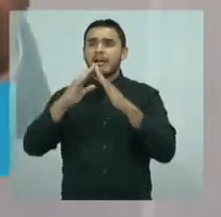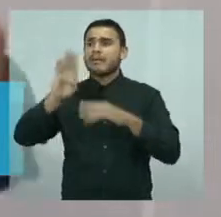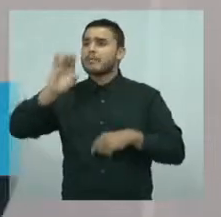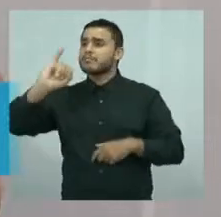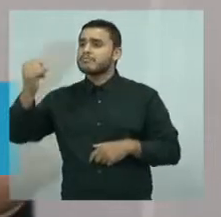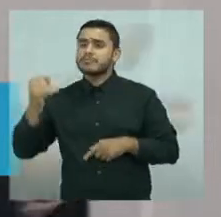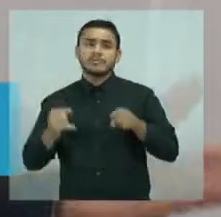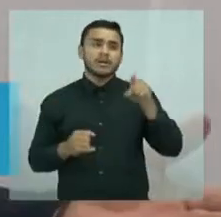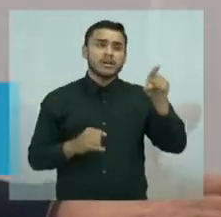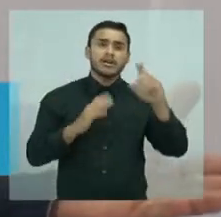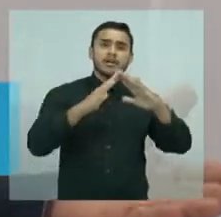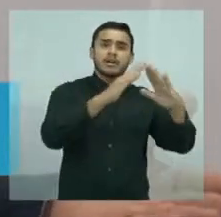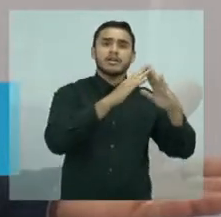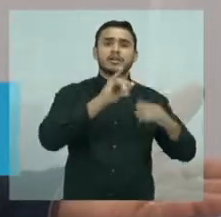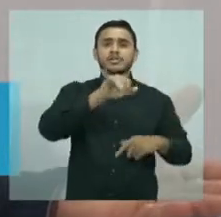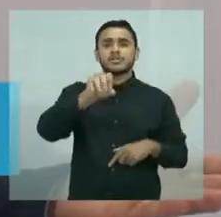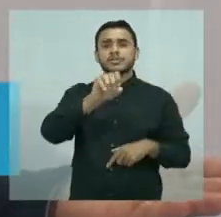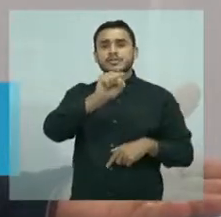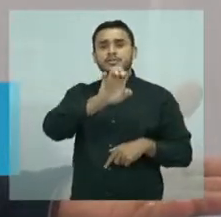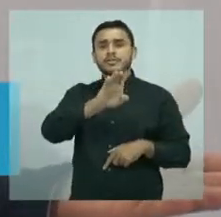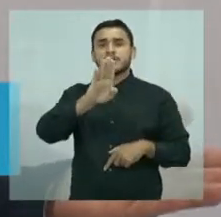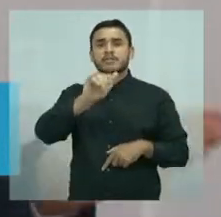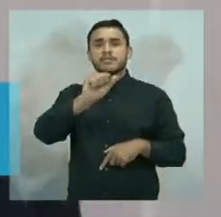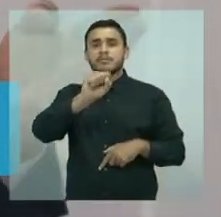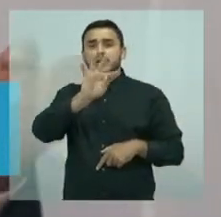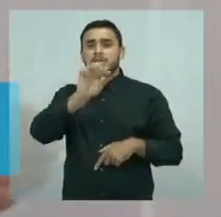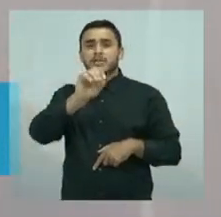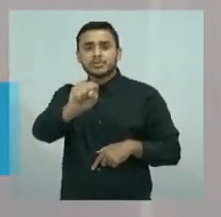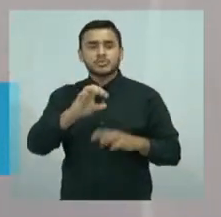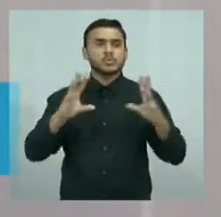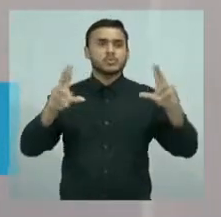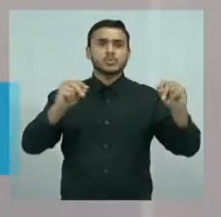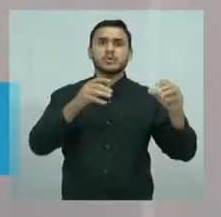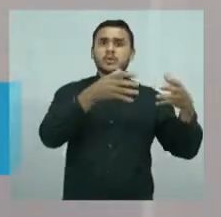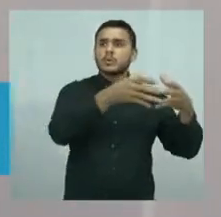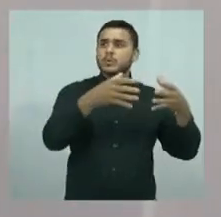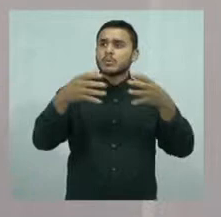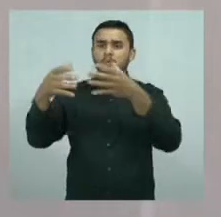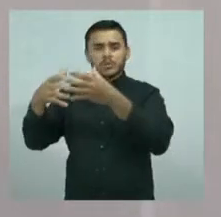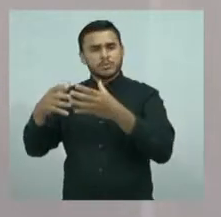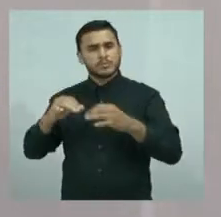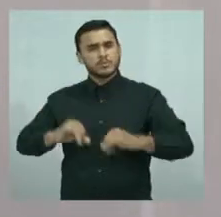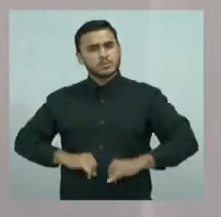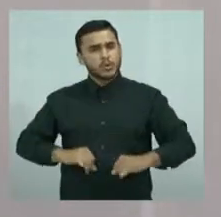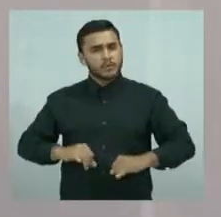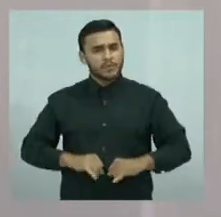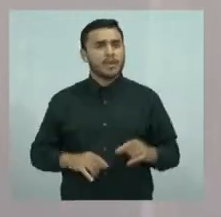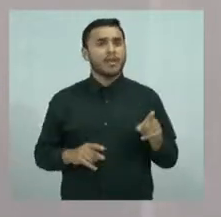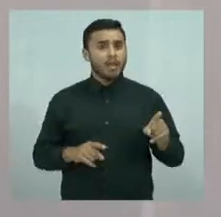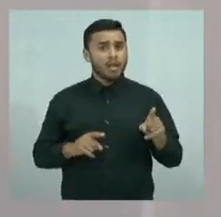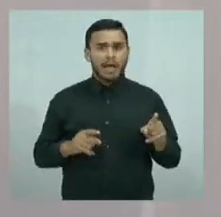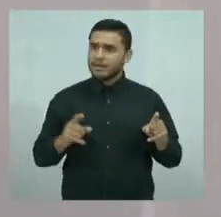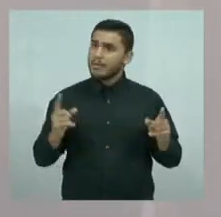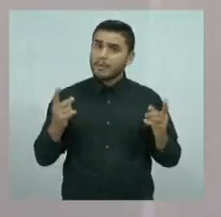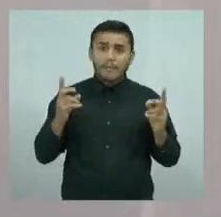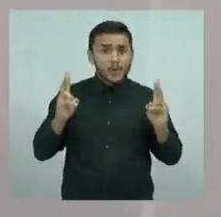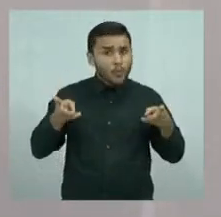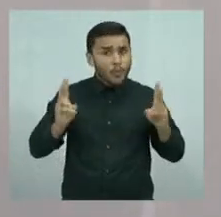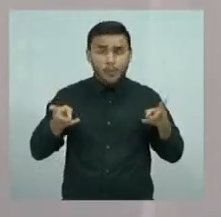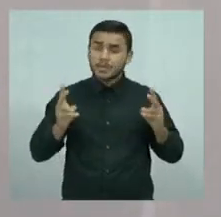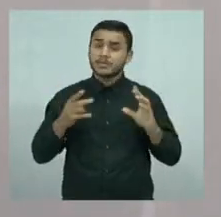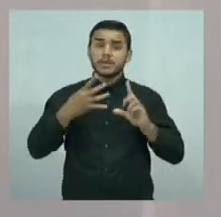passada um outro foi cometido e, portanto, é necessário a gente tratar para